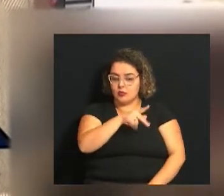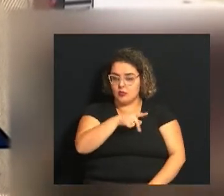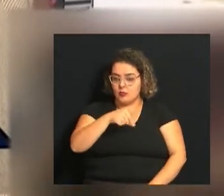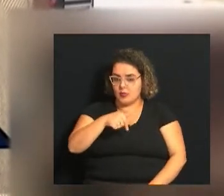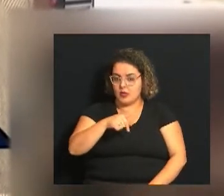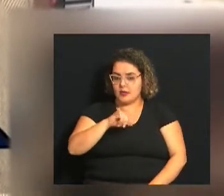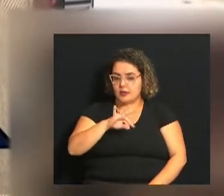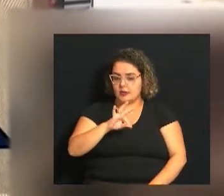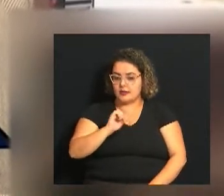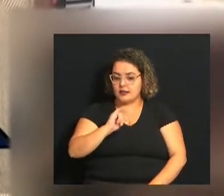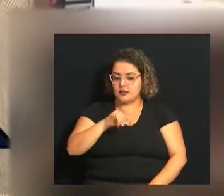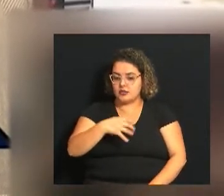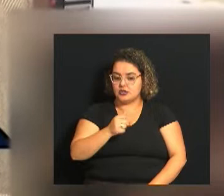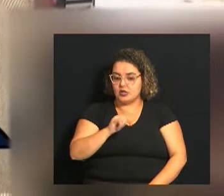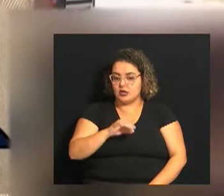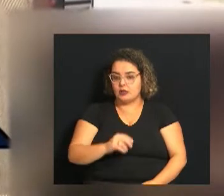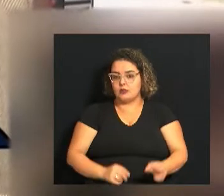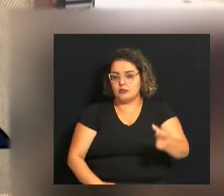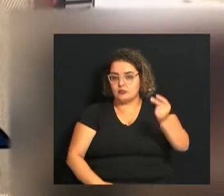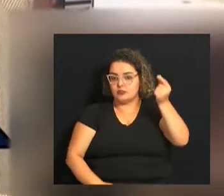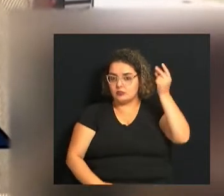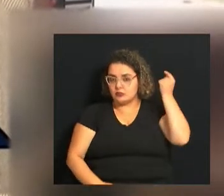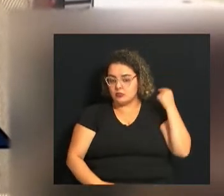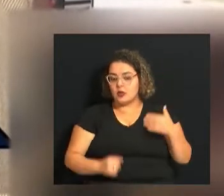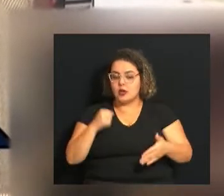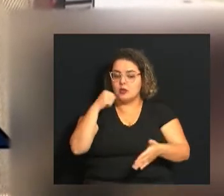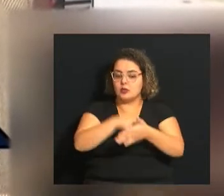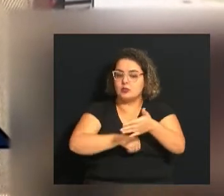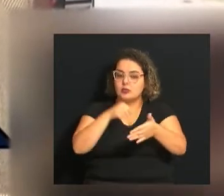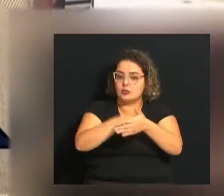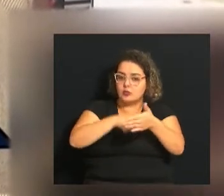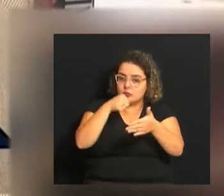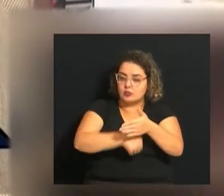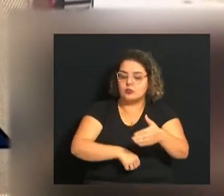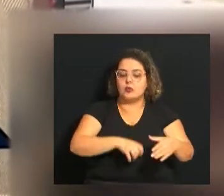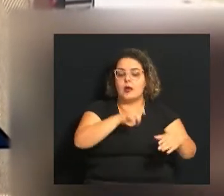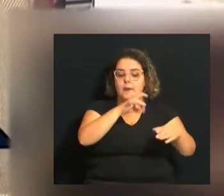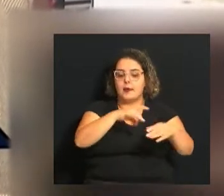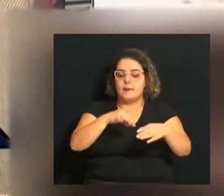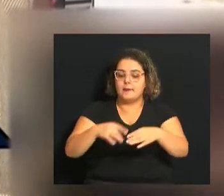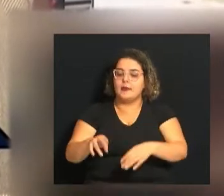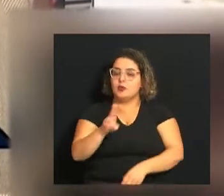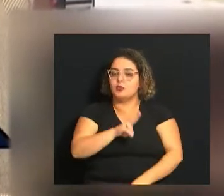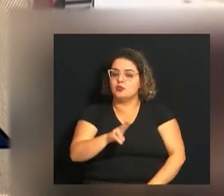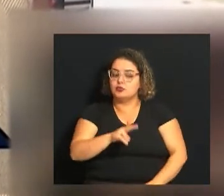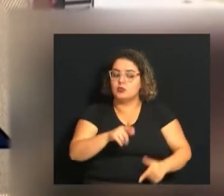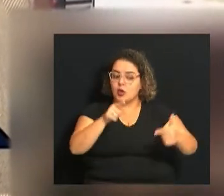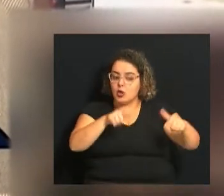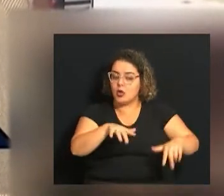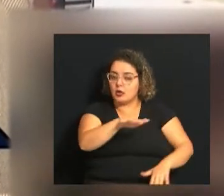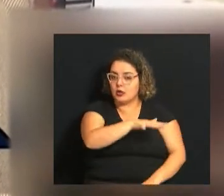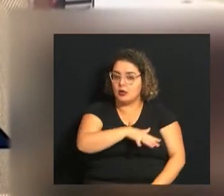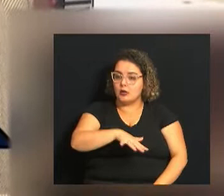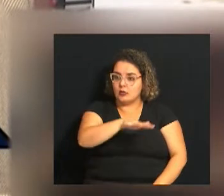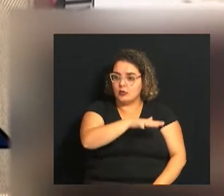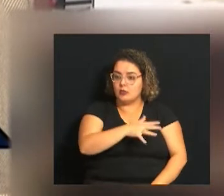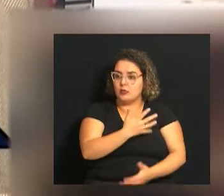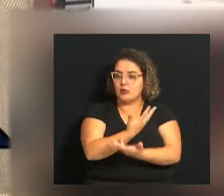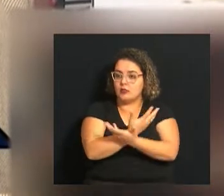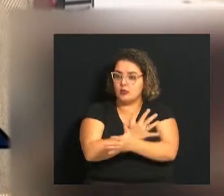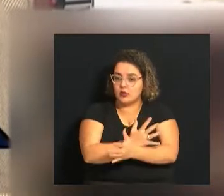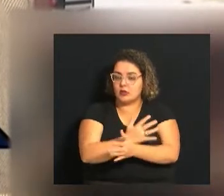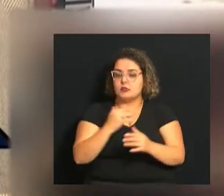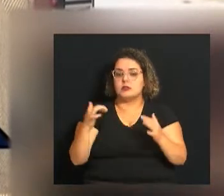tempo, lutando, plantando, utilizando aquele, até então, vazio urbano de